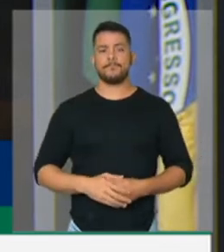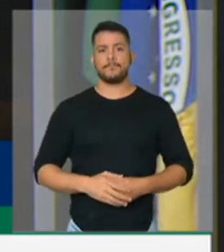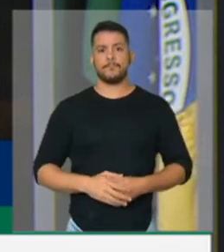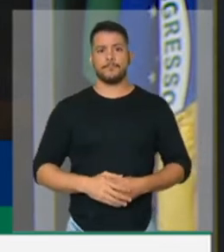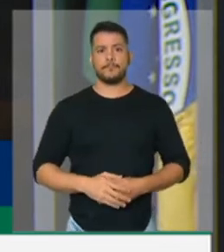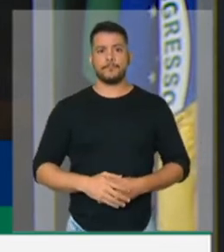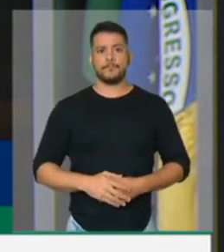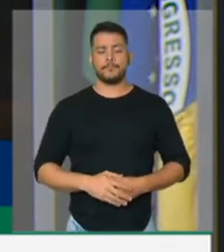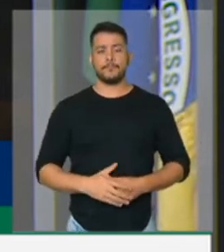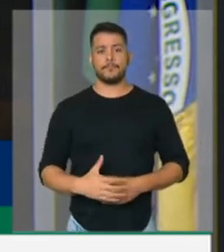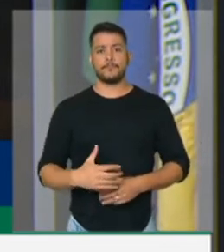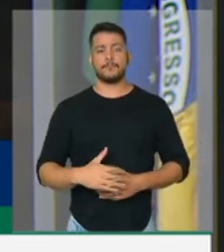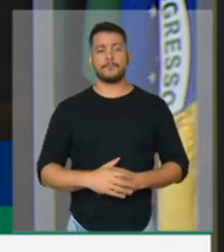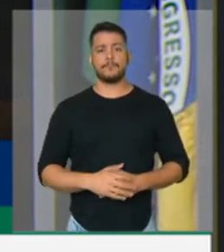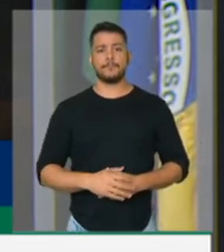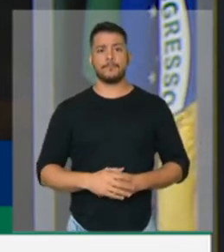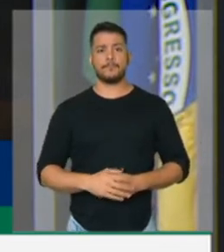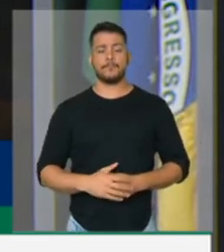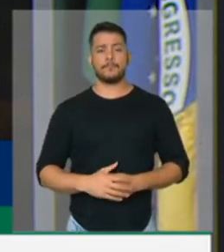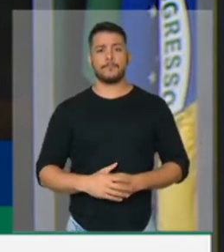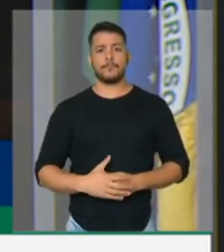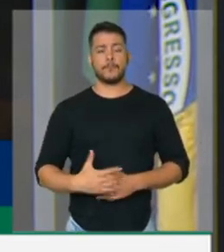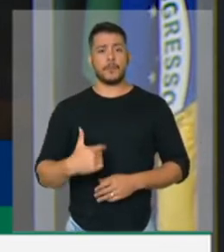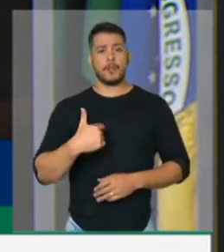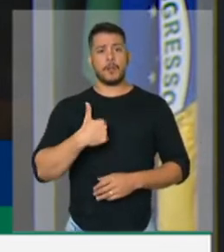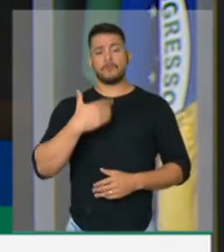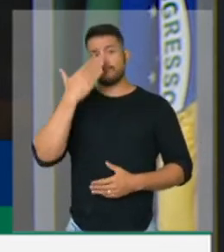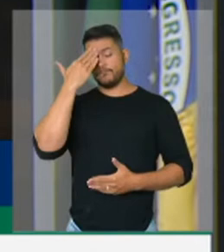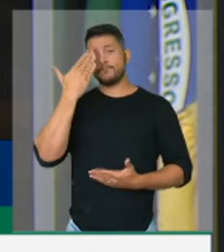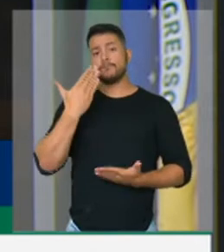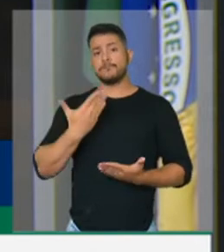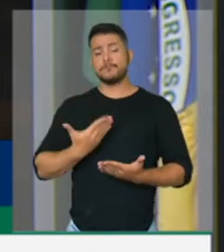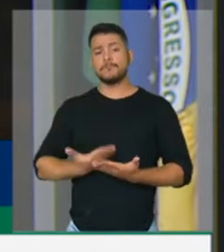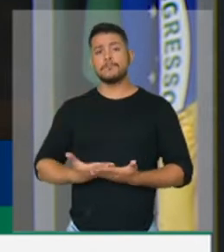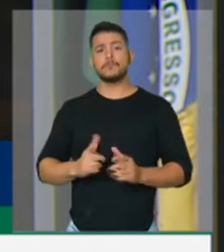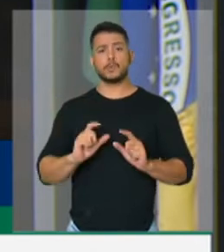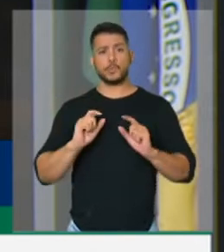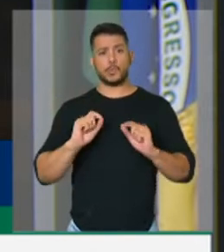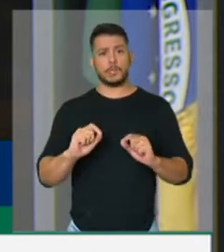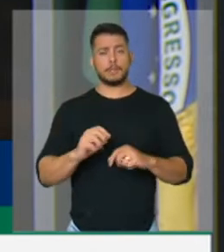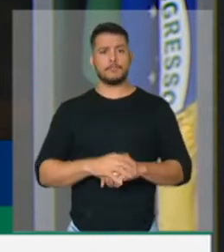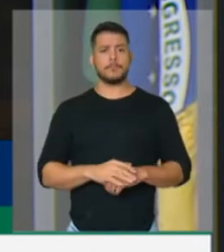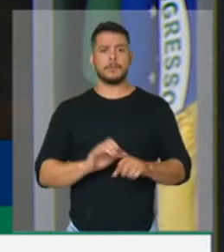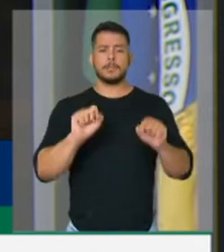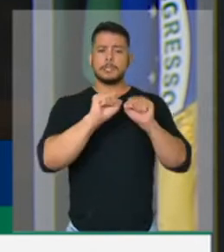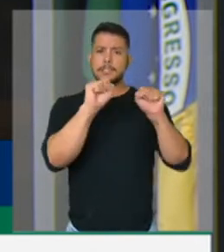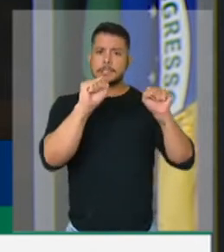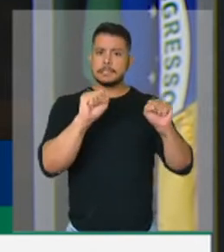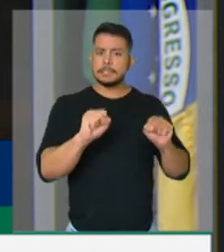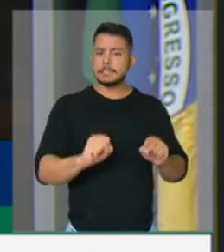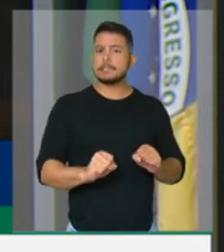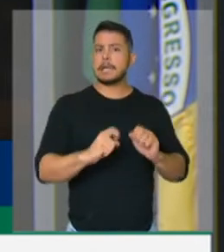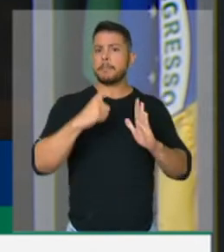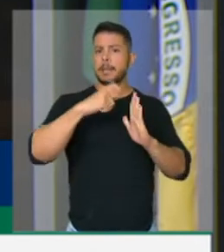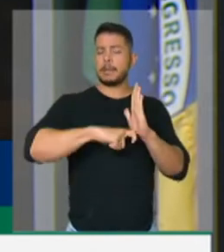presidente, que um bom sistema tributário tem que se basear em três